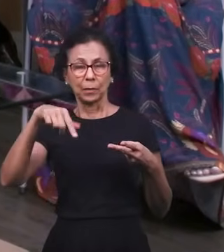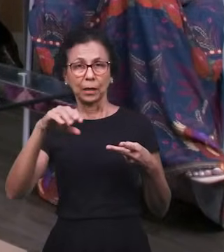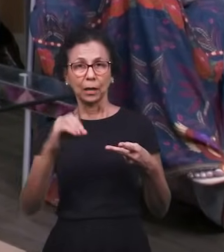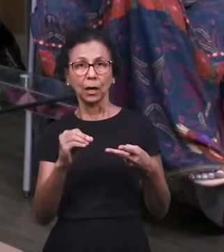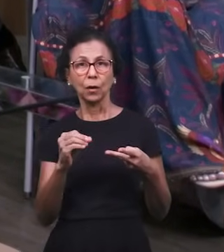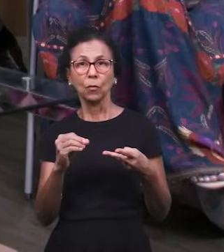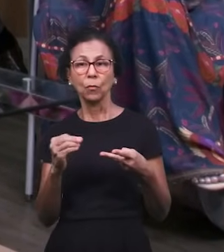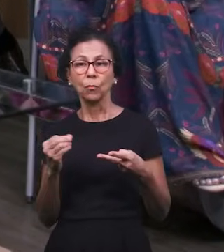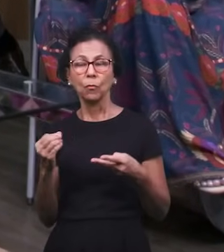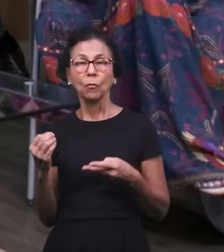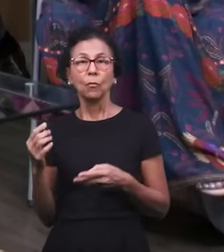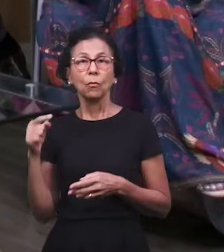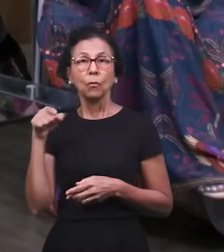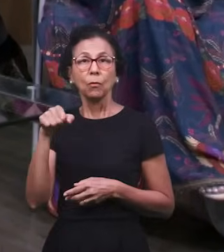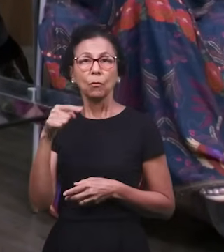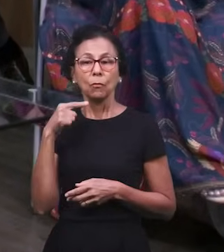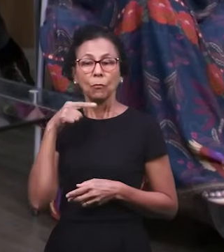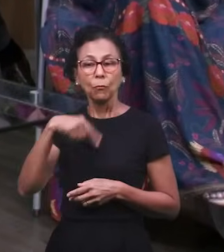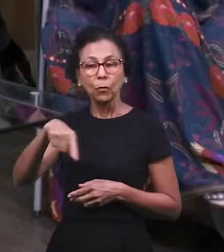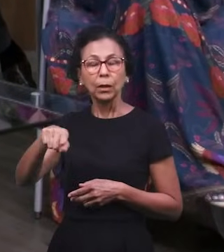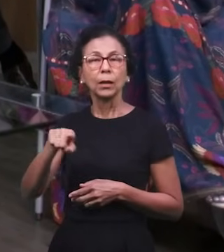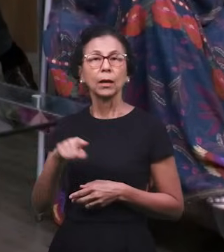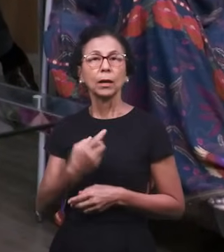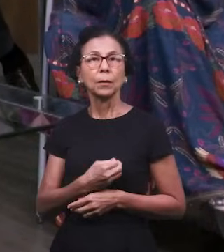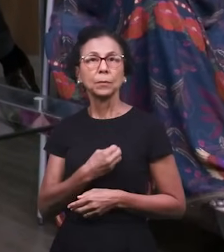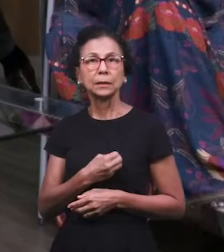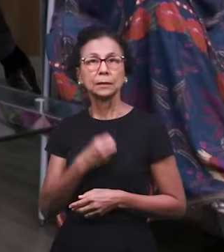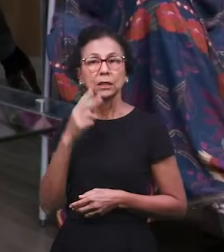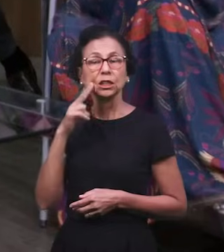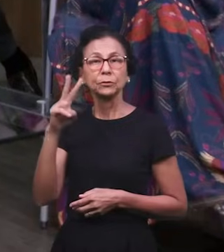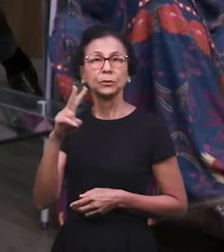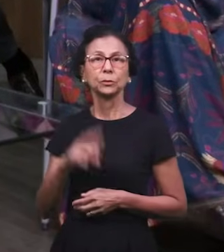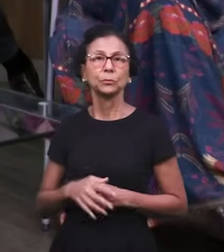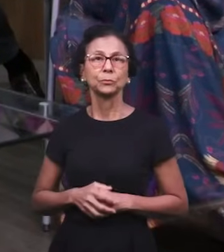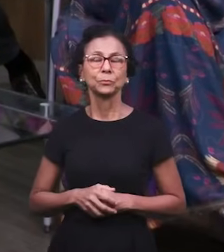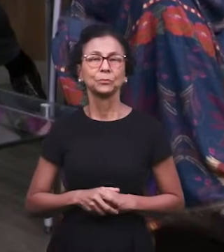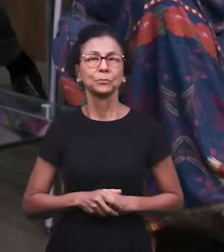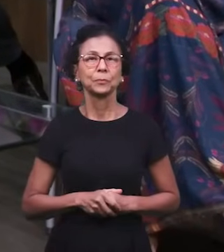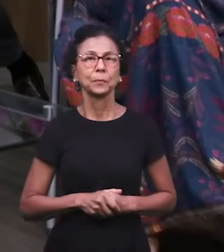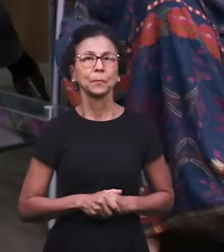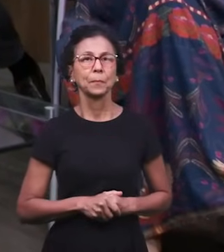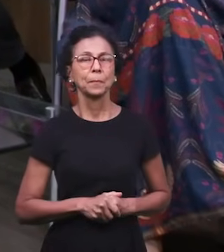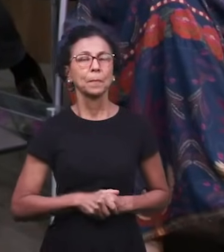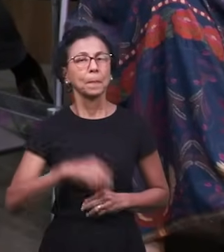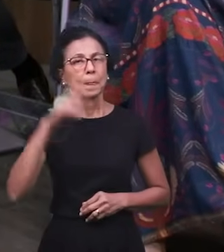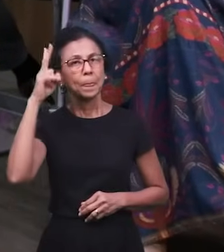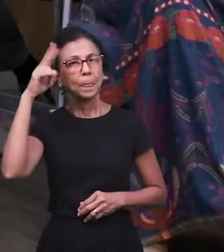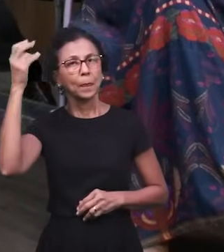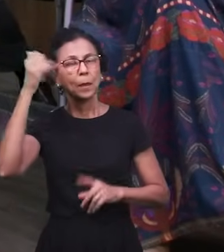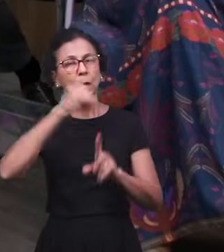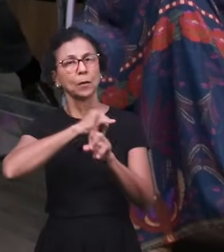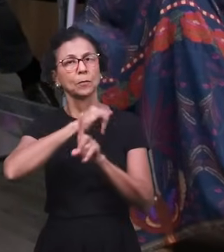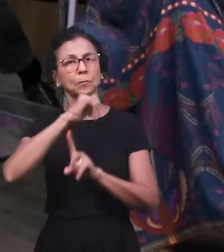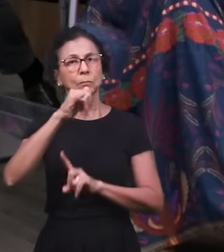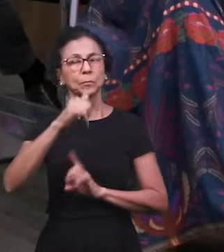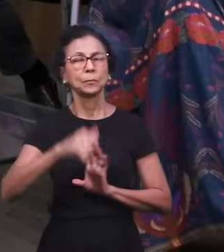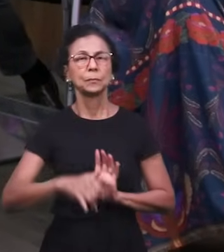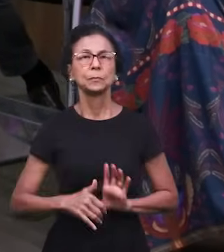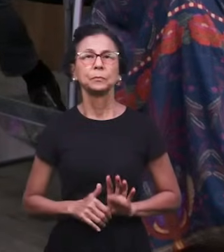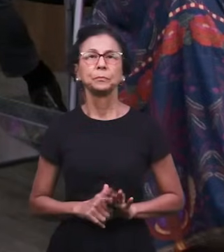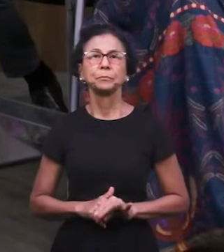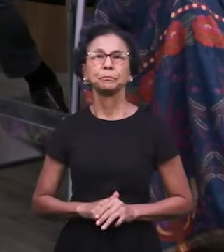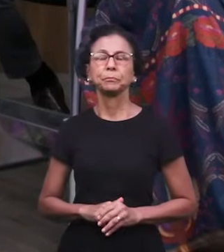ao Natal reflete também no arrebatamento. Há uma igreja que está em